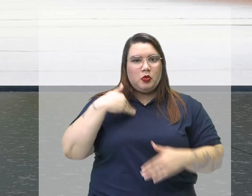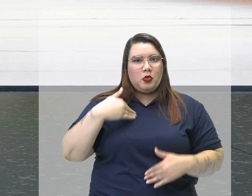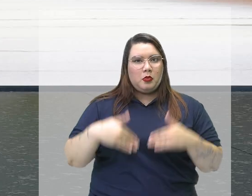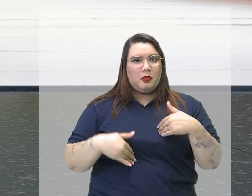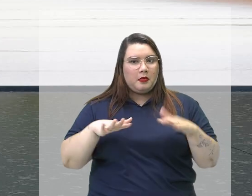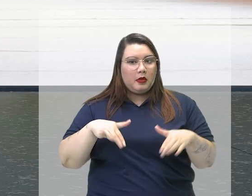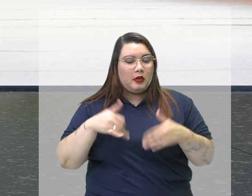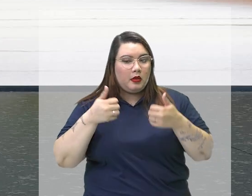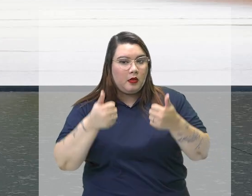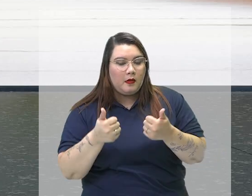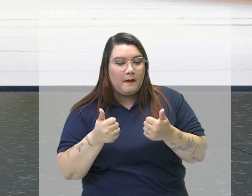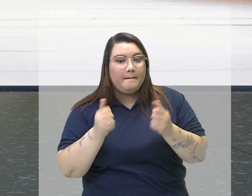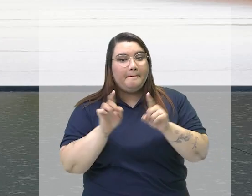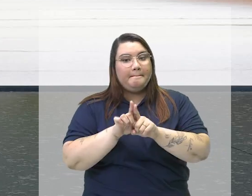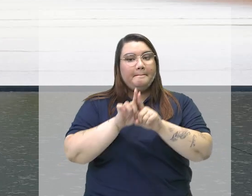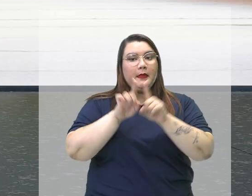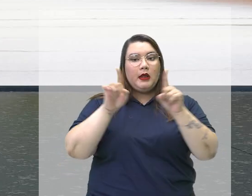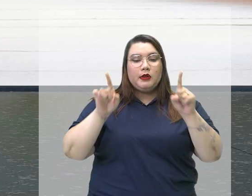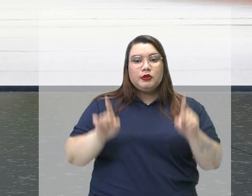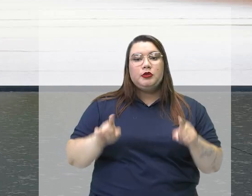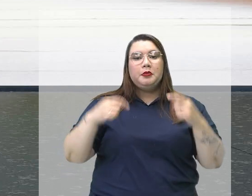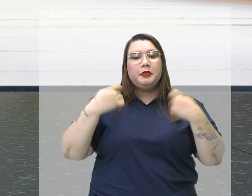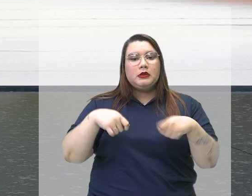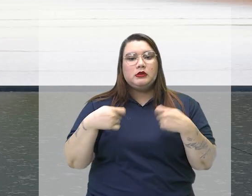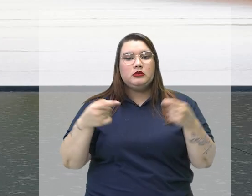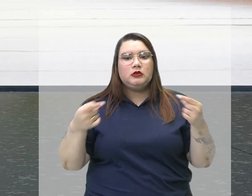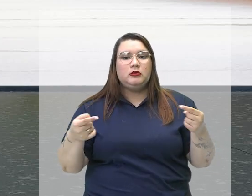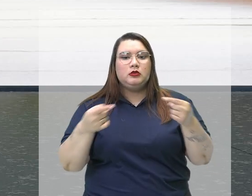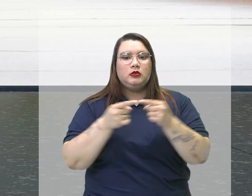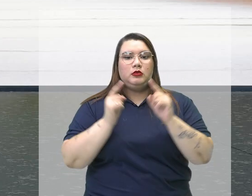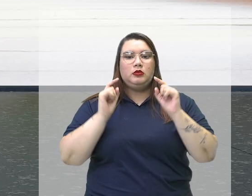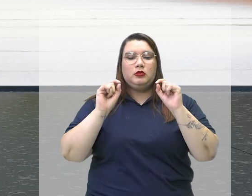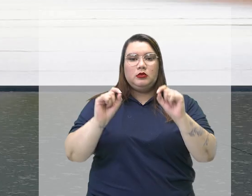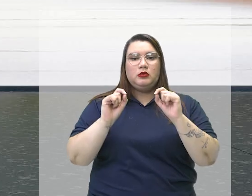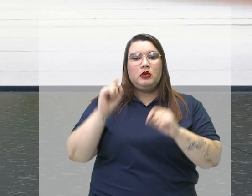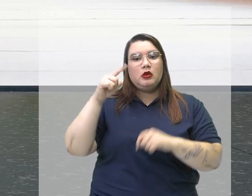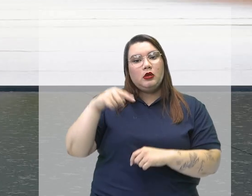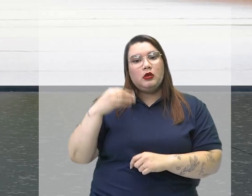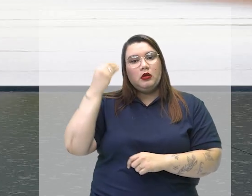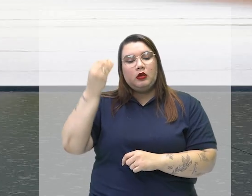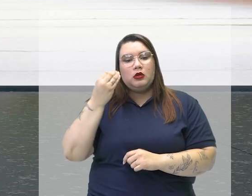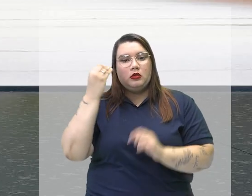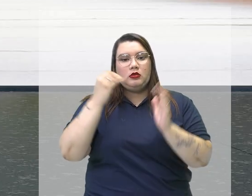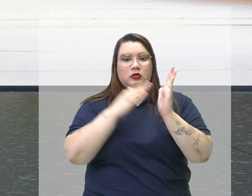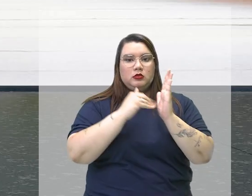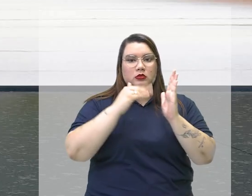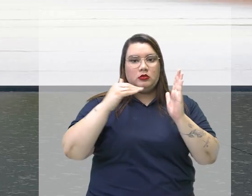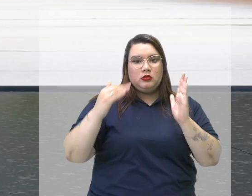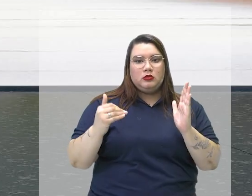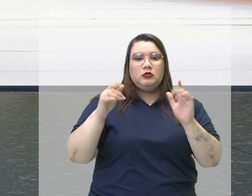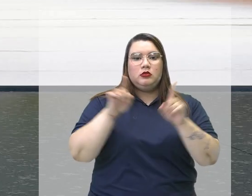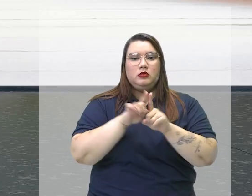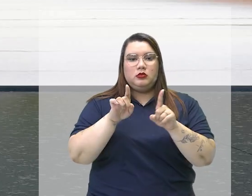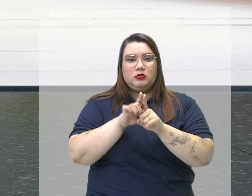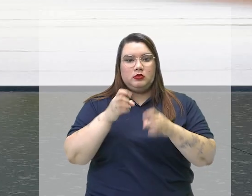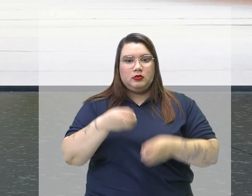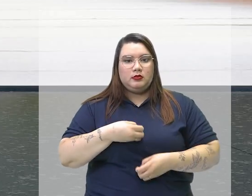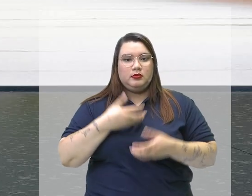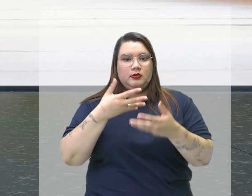uma prática de condicionamento físico, mas também como experiência estética